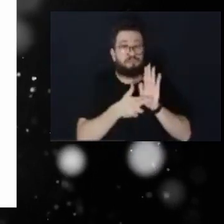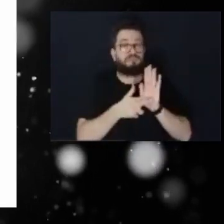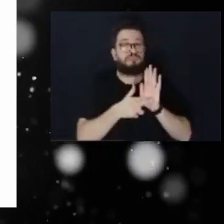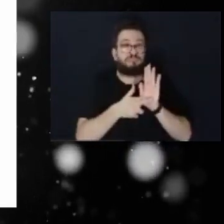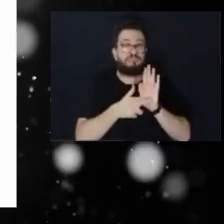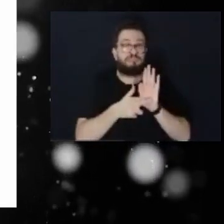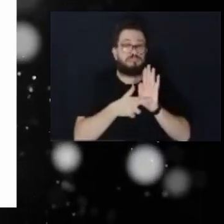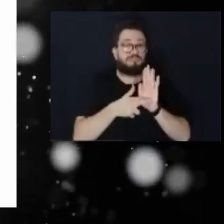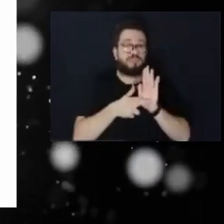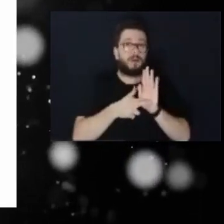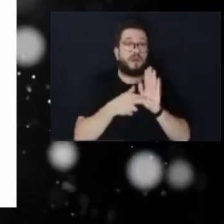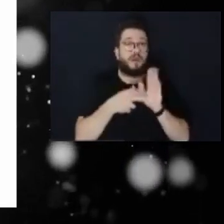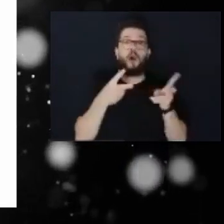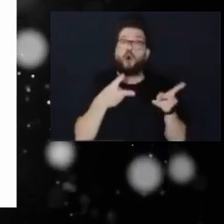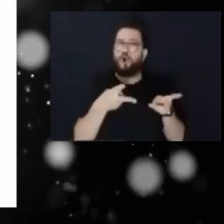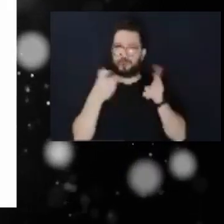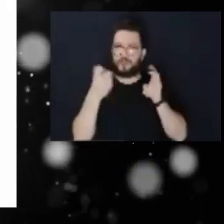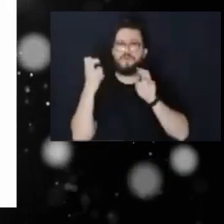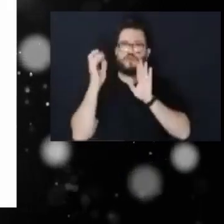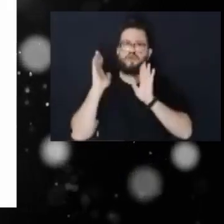uma queda desde já.